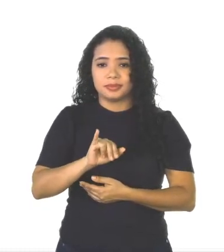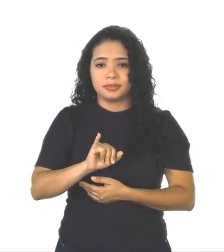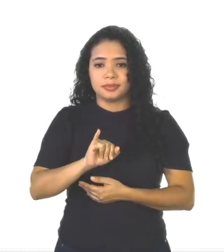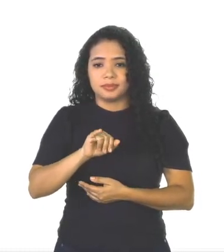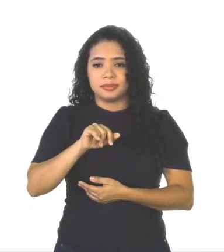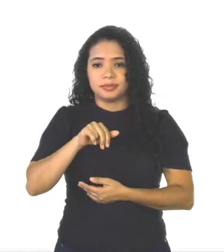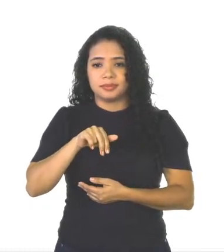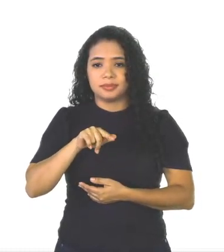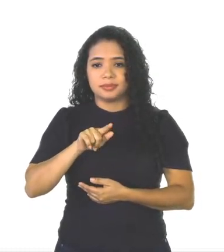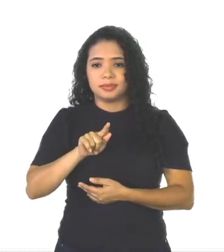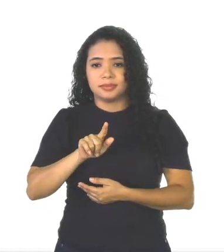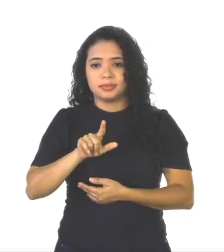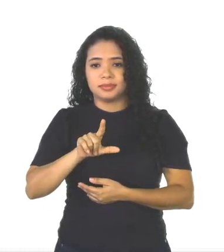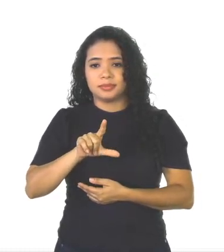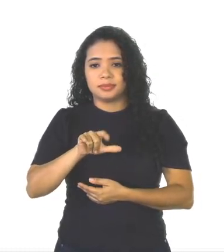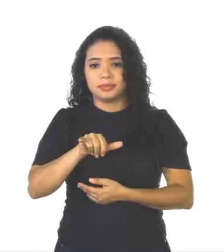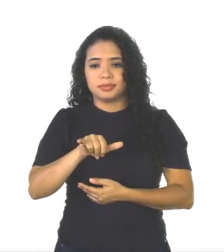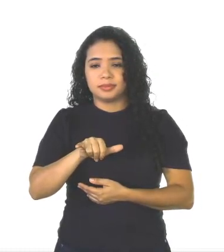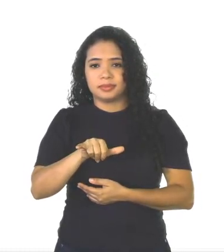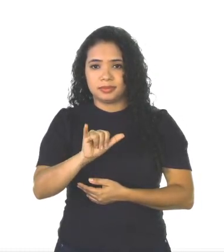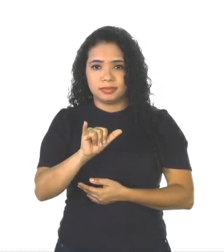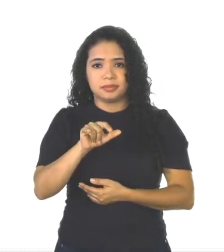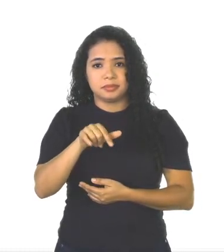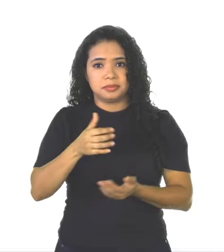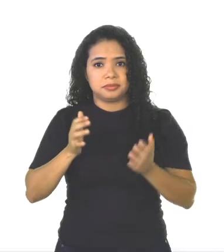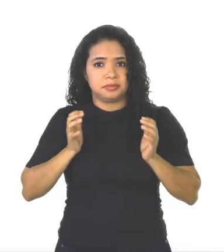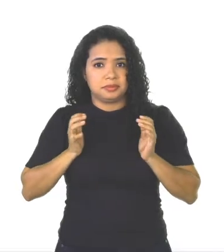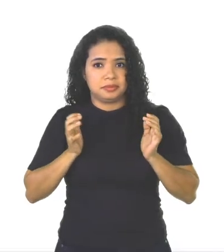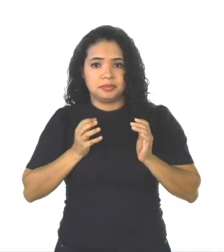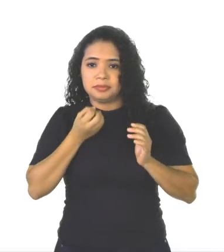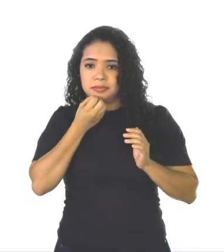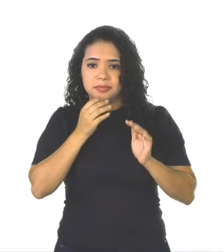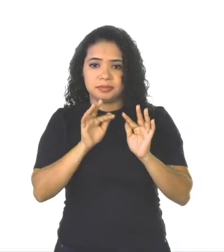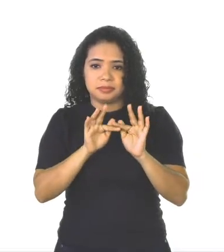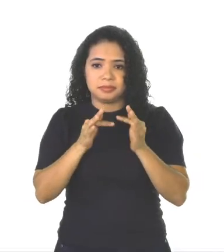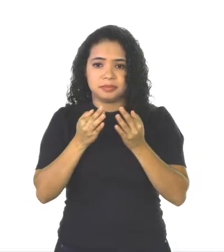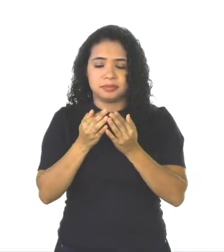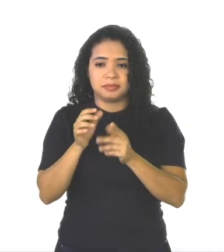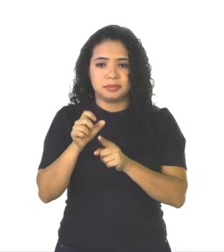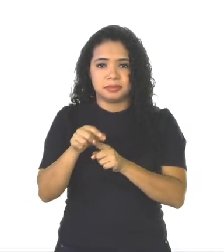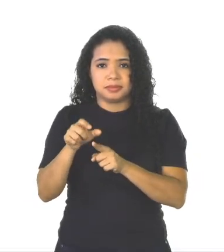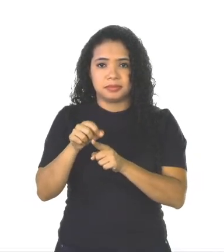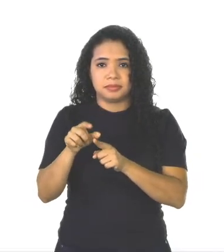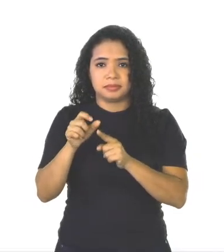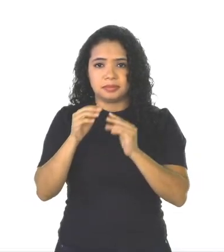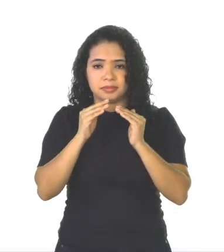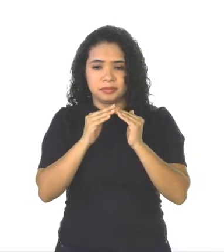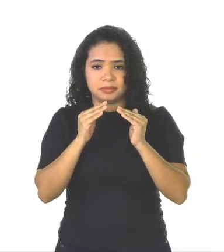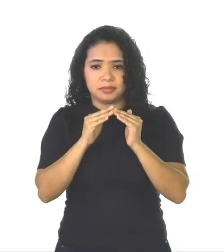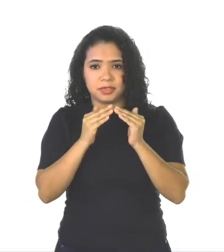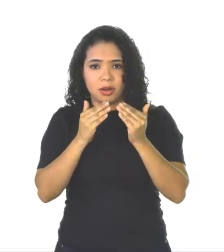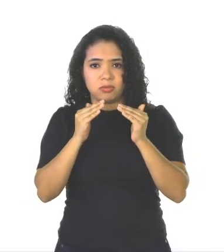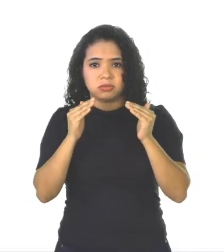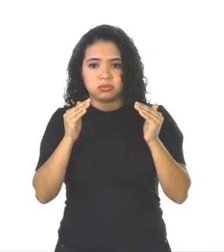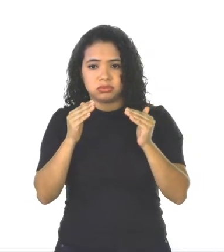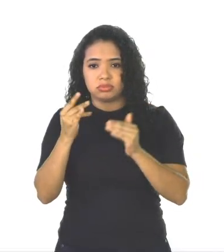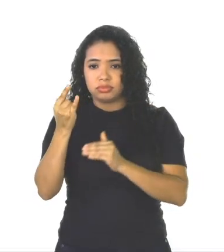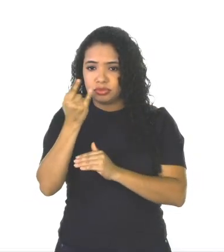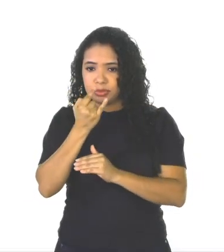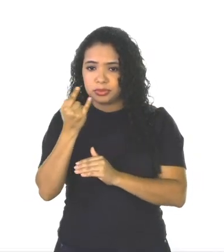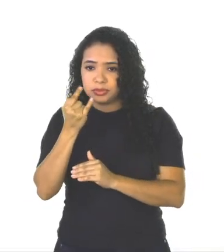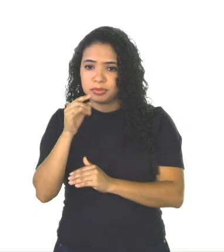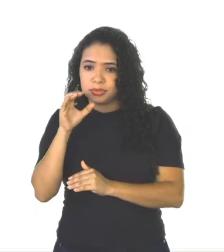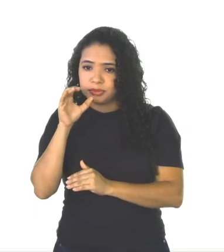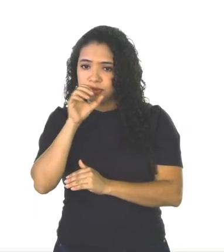Bingle, ele é um jovem muito rico, de boa família, que aluga a mansão lá na cidade que eles moram e se encanta